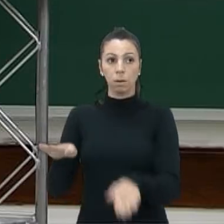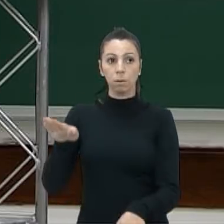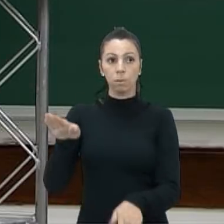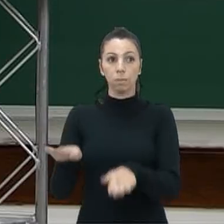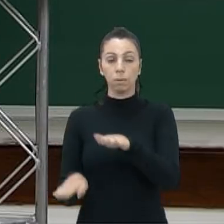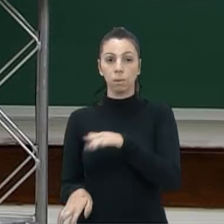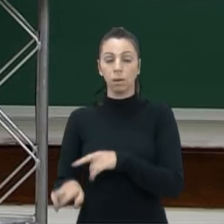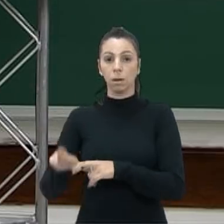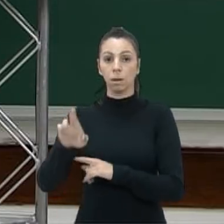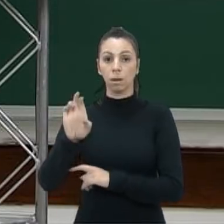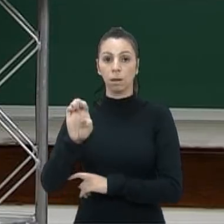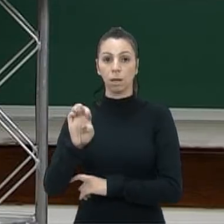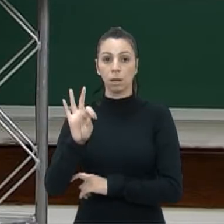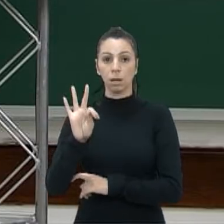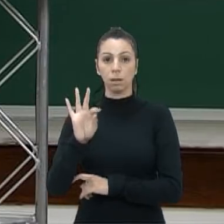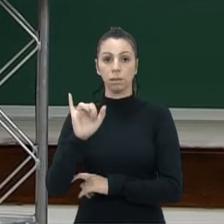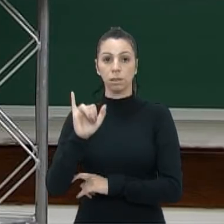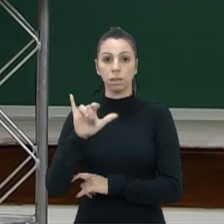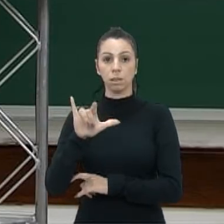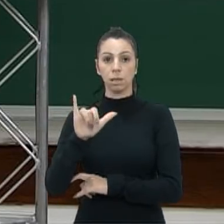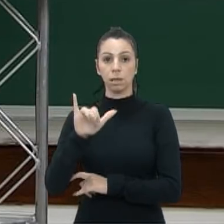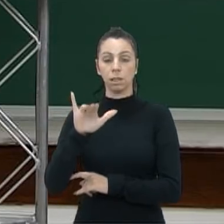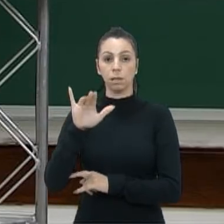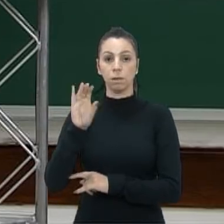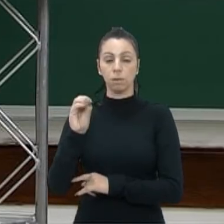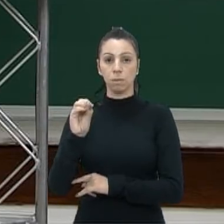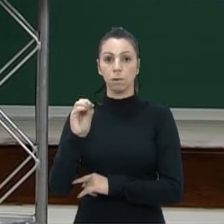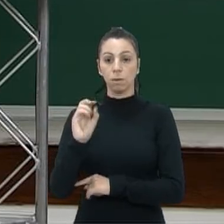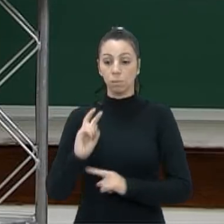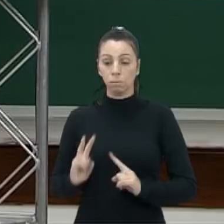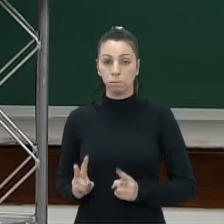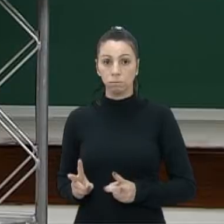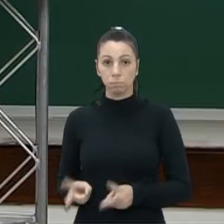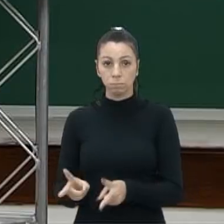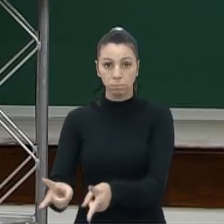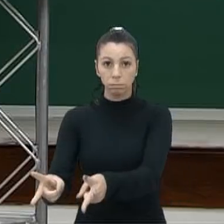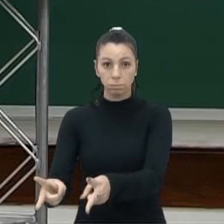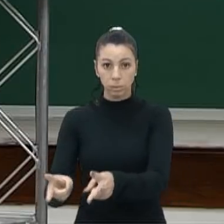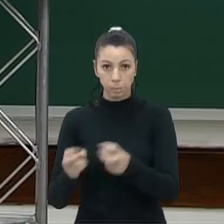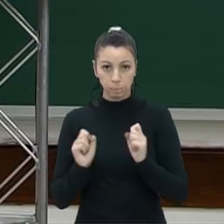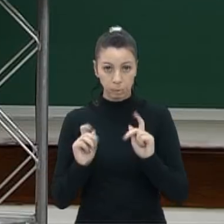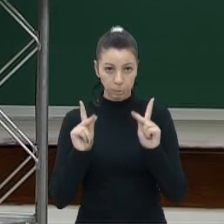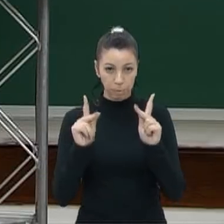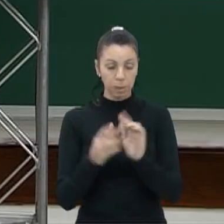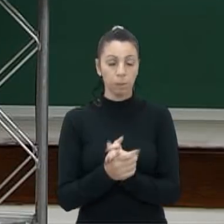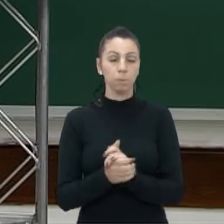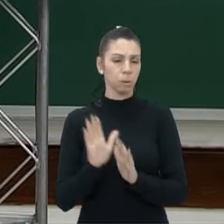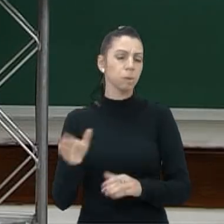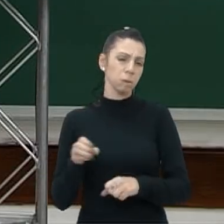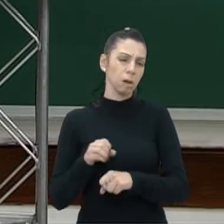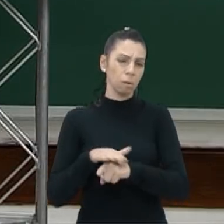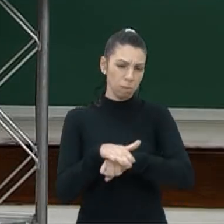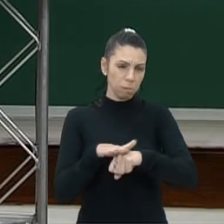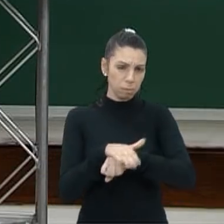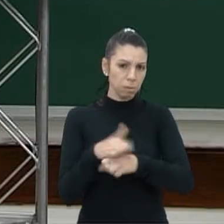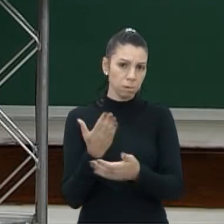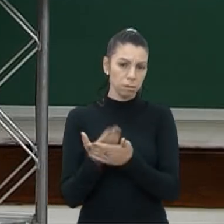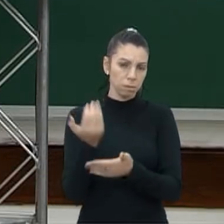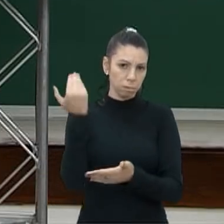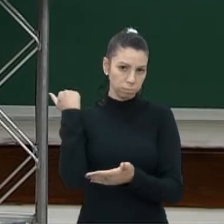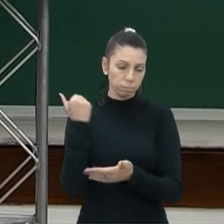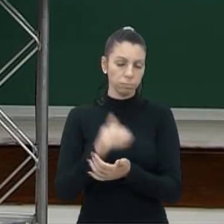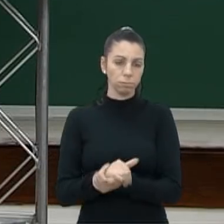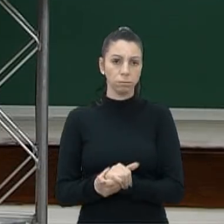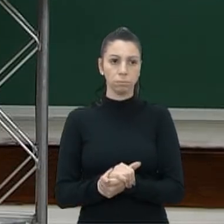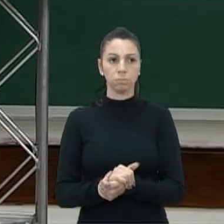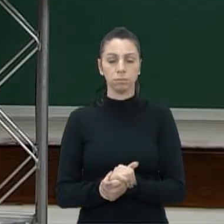teremos a velocidade constante e trajetória retilínea, certo? Nós já tínhamos conversado isso nas aulas anteriores, mas vamos